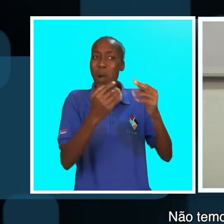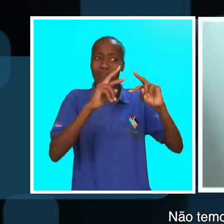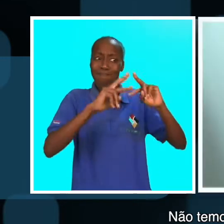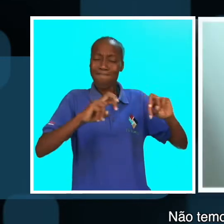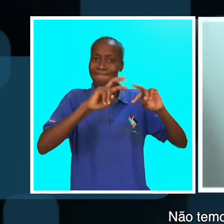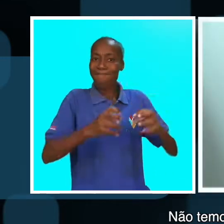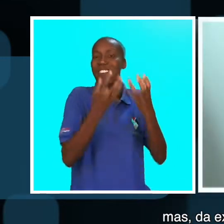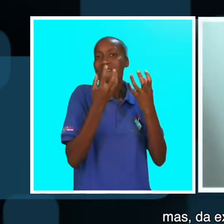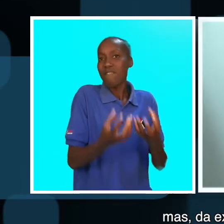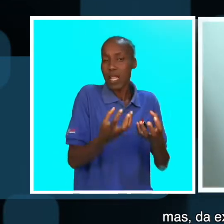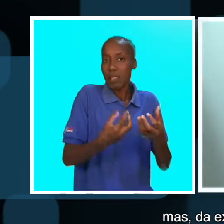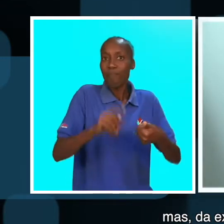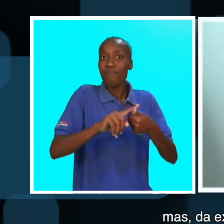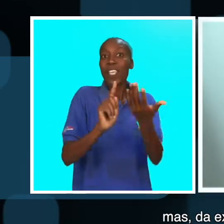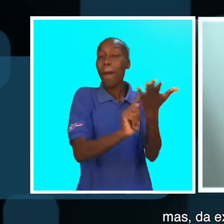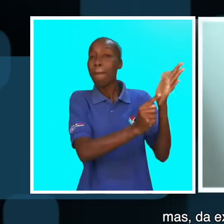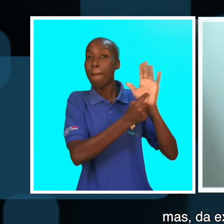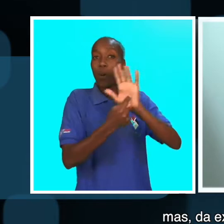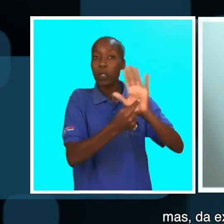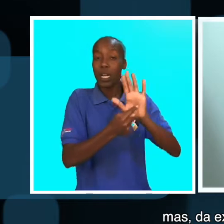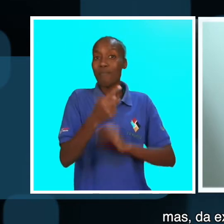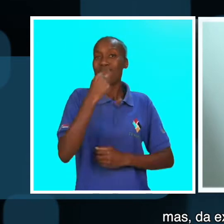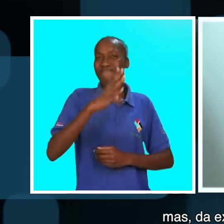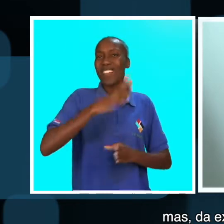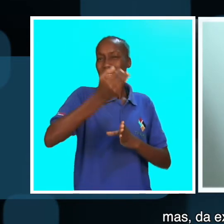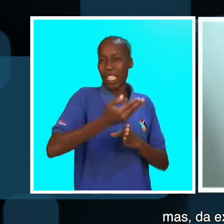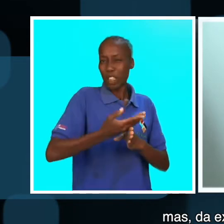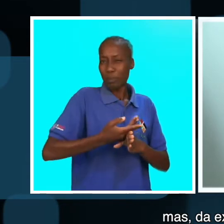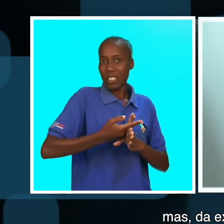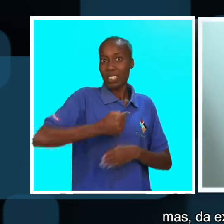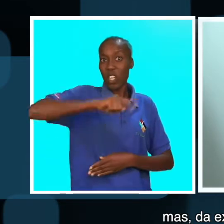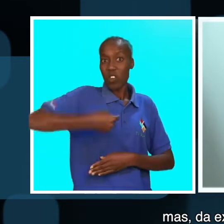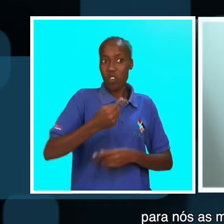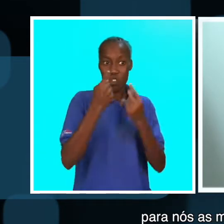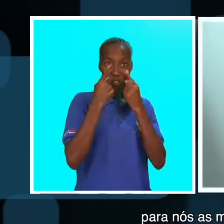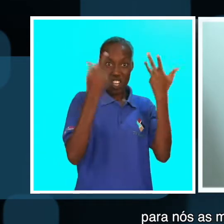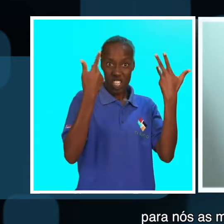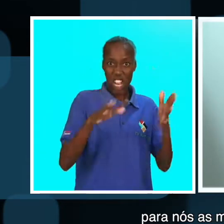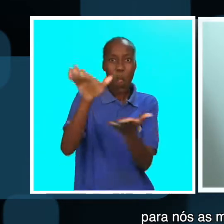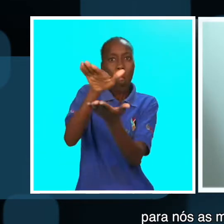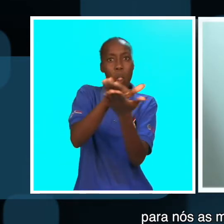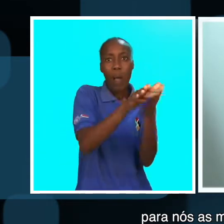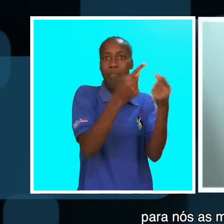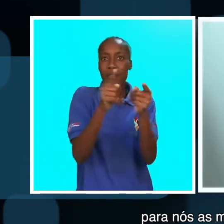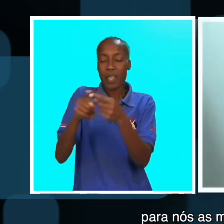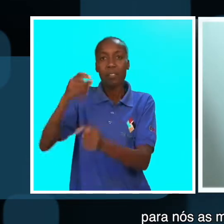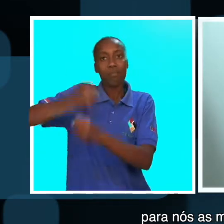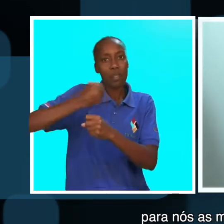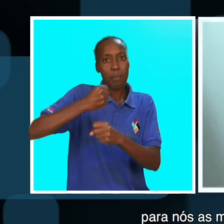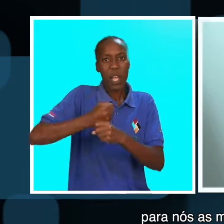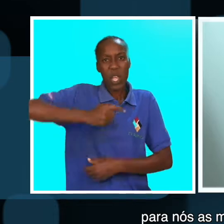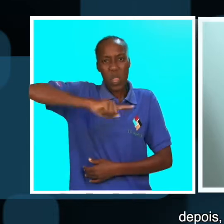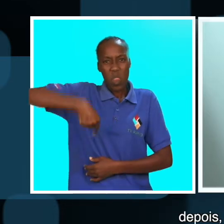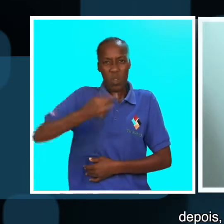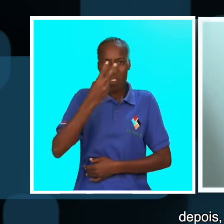Que evidencie isso Mas da experiência prática que nós temos tido no campo Para nós, as maiores causas